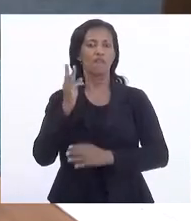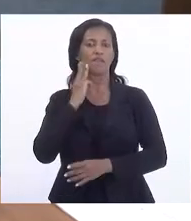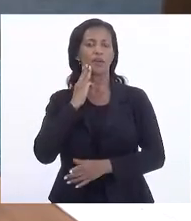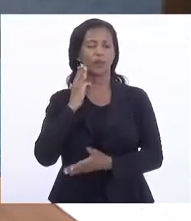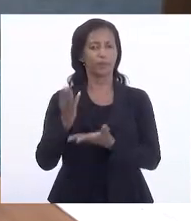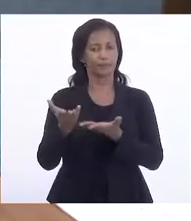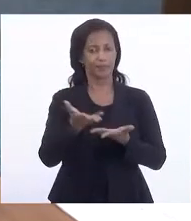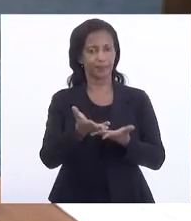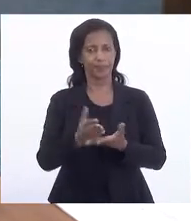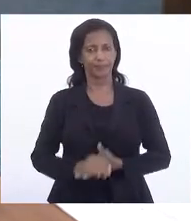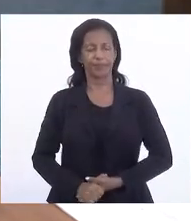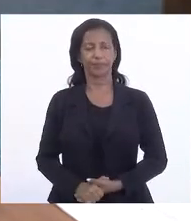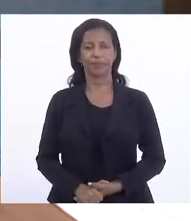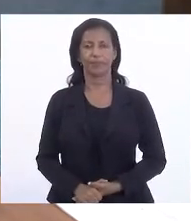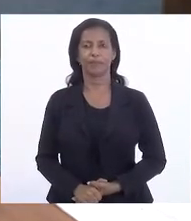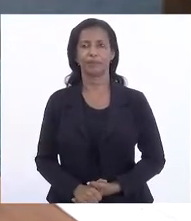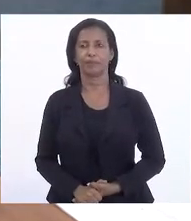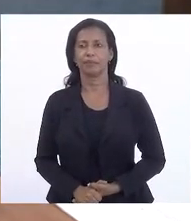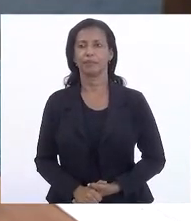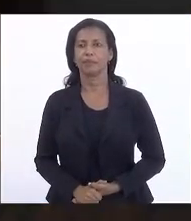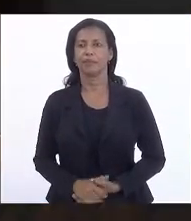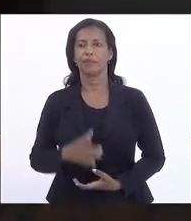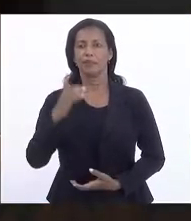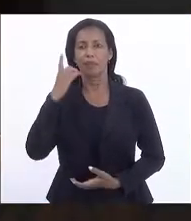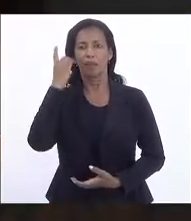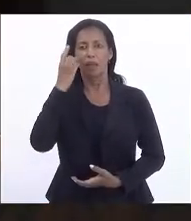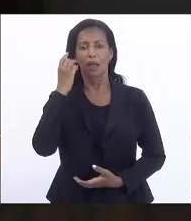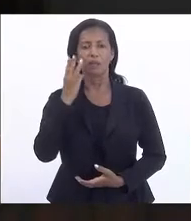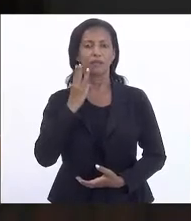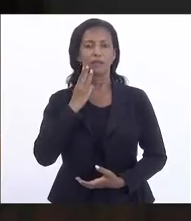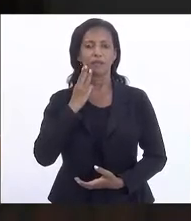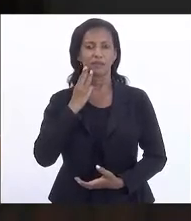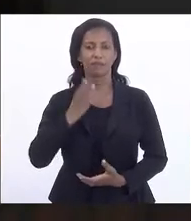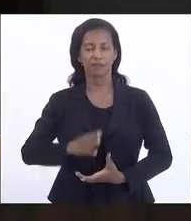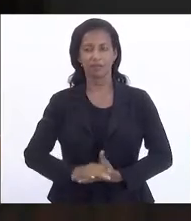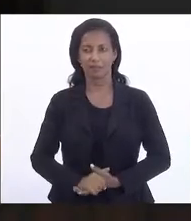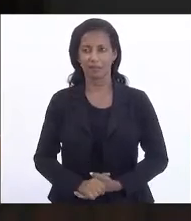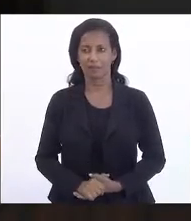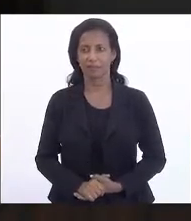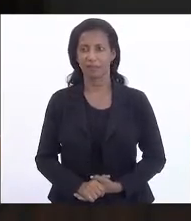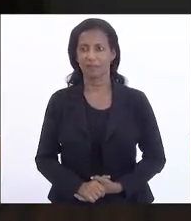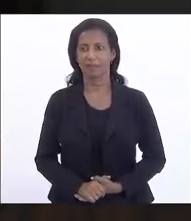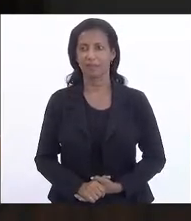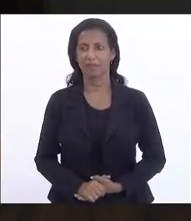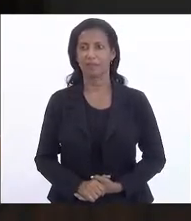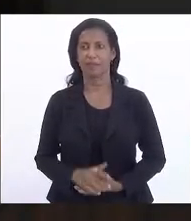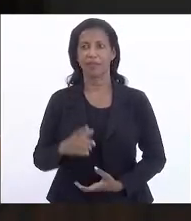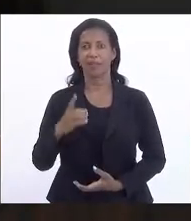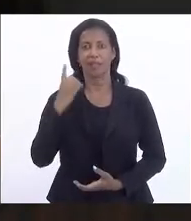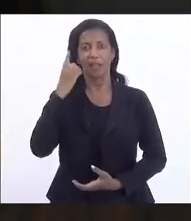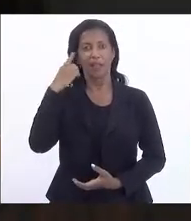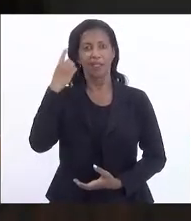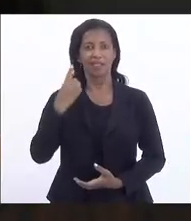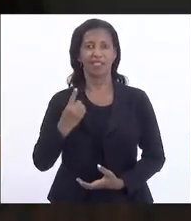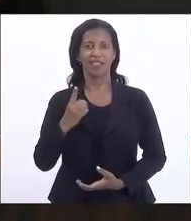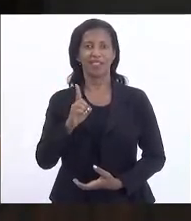Carneiro. Deputado Valdeque Carneiro. Deputada Dani Monteiro.